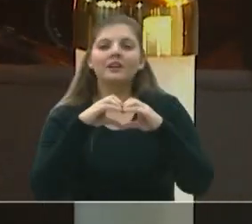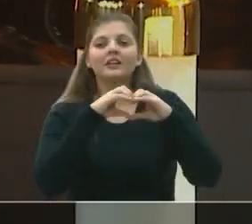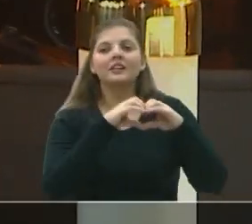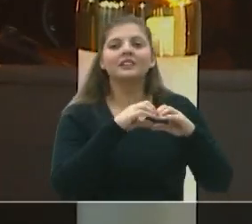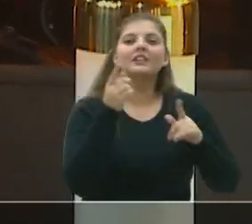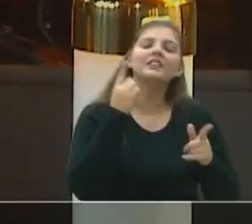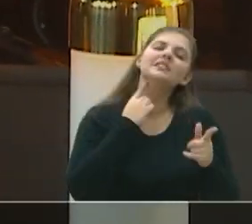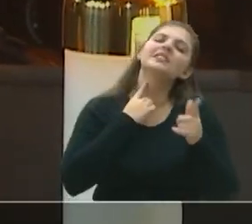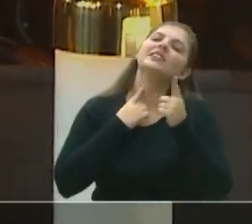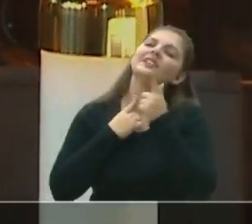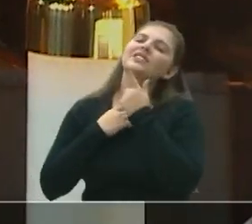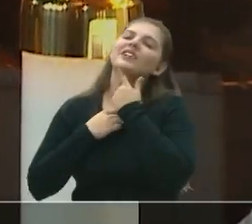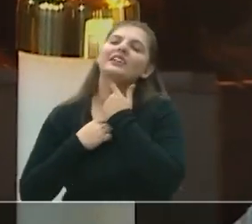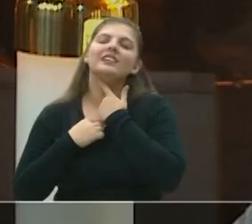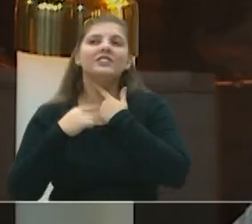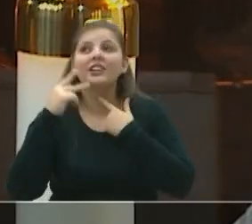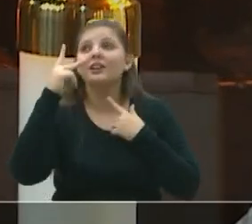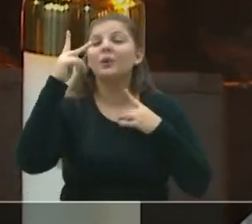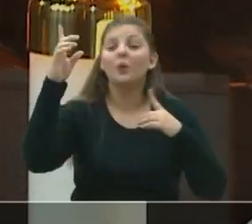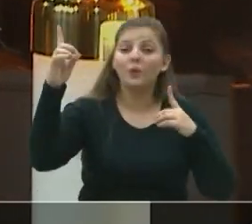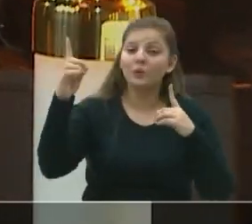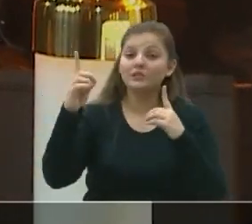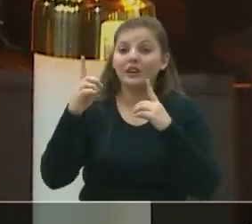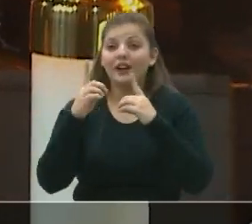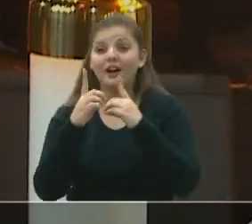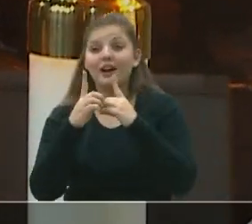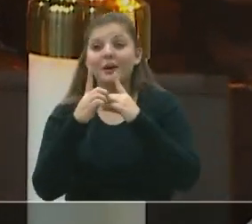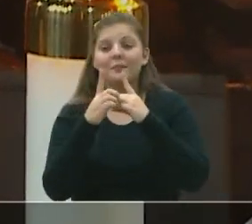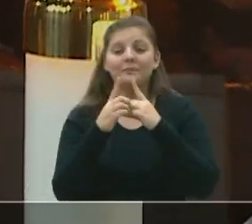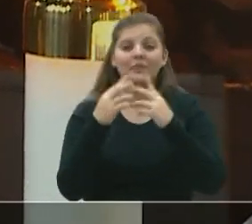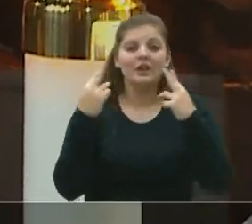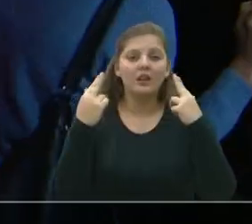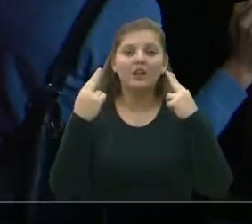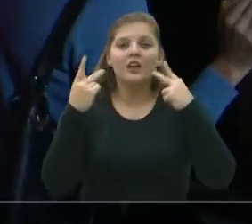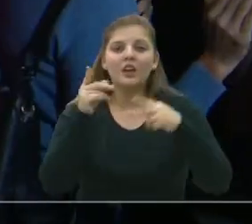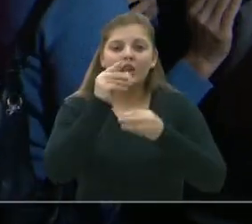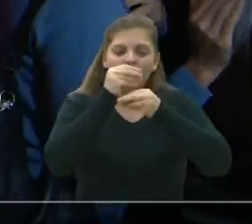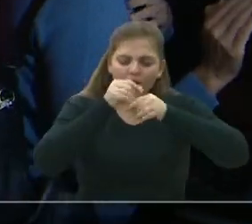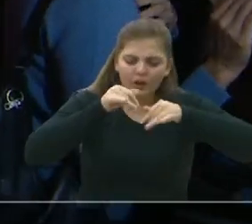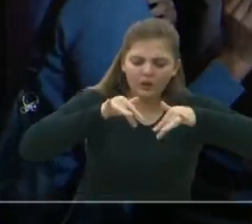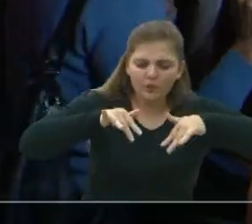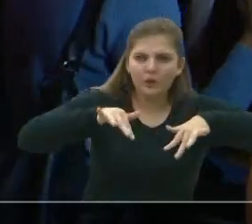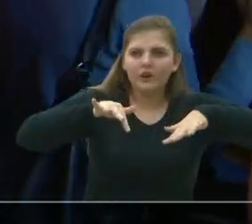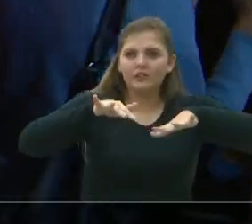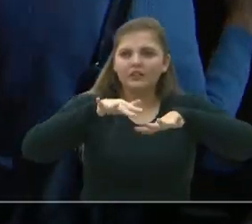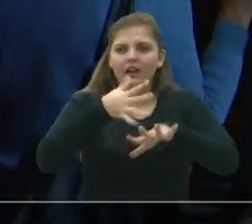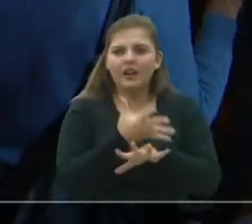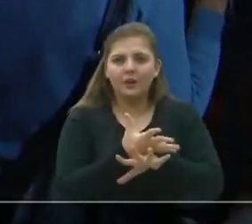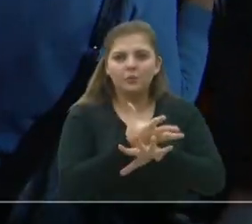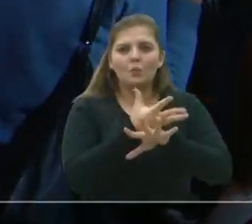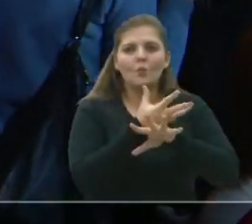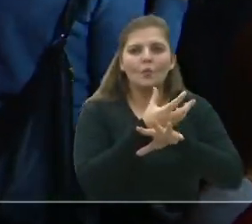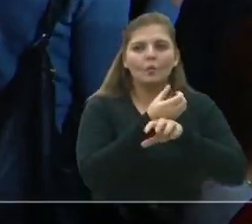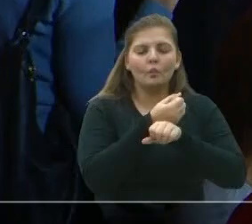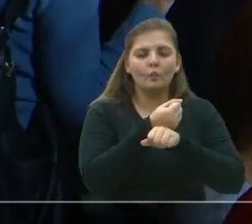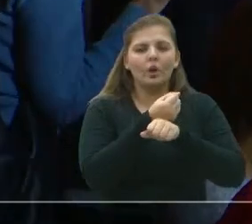coração deseja te encontrar como a